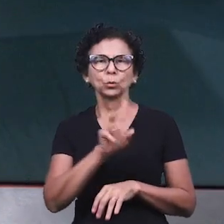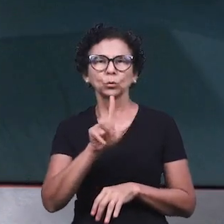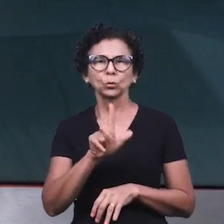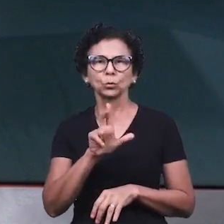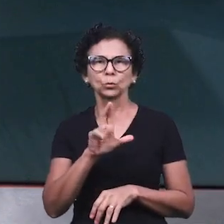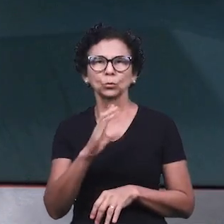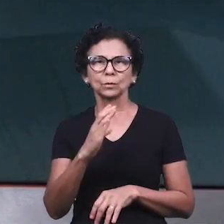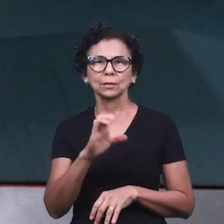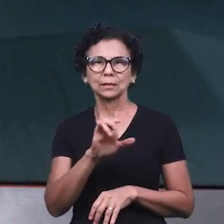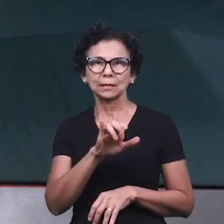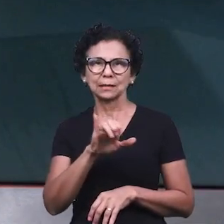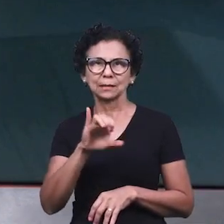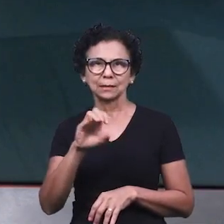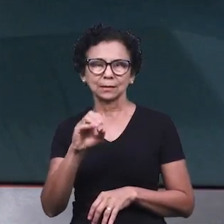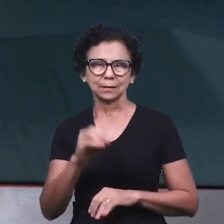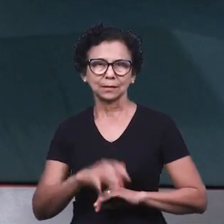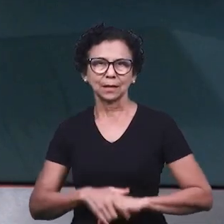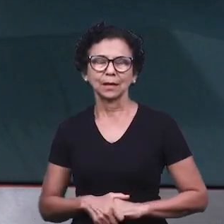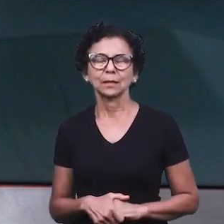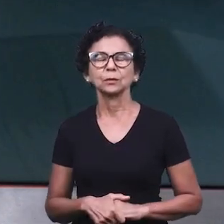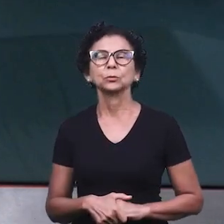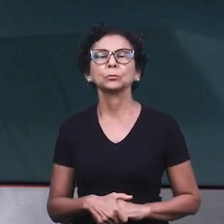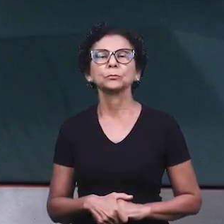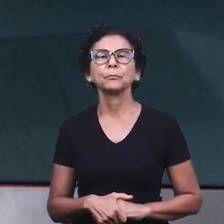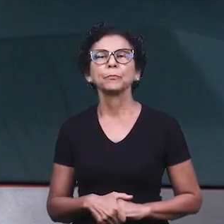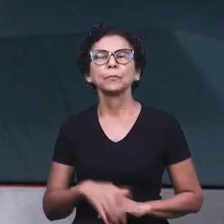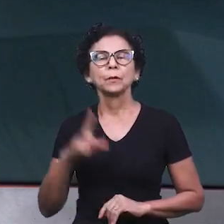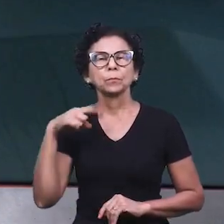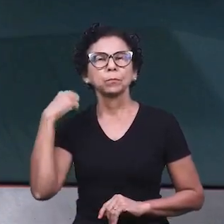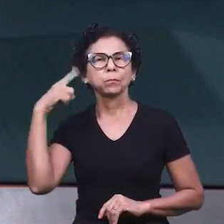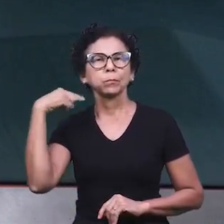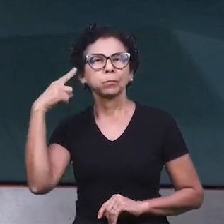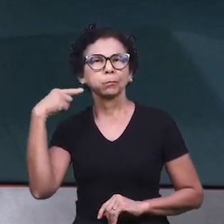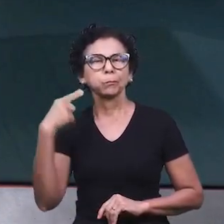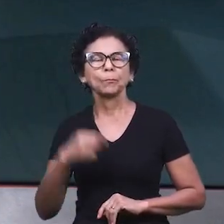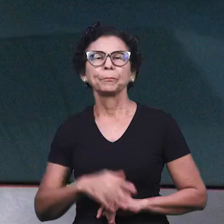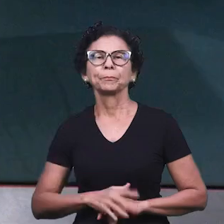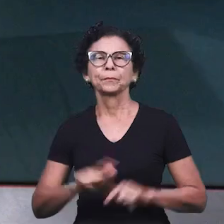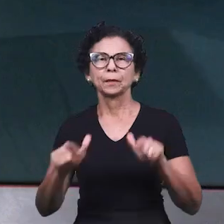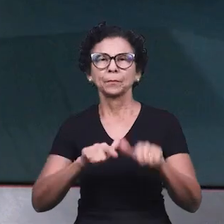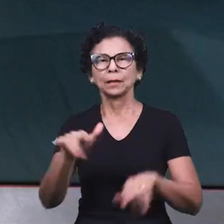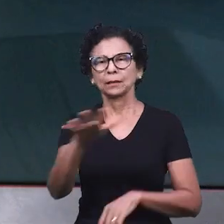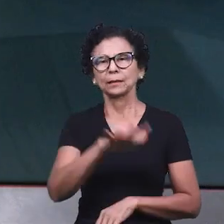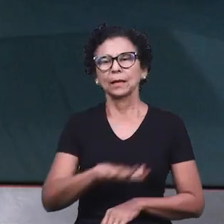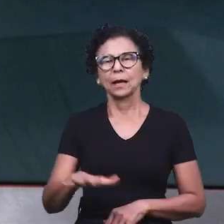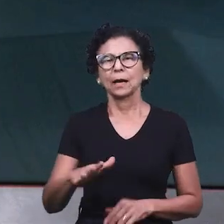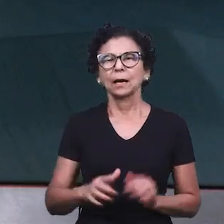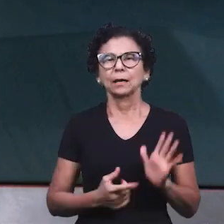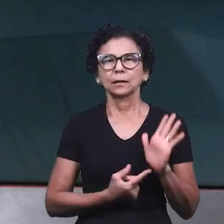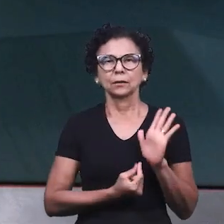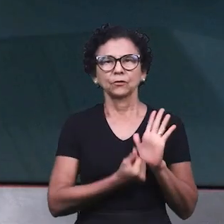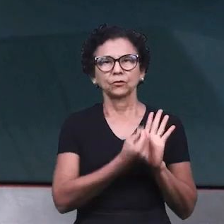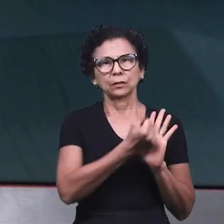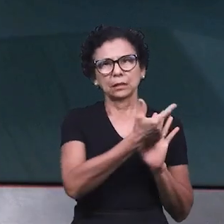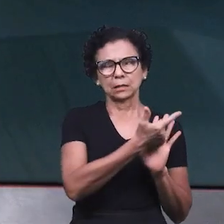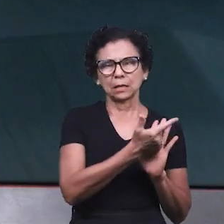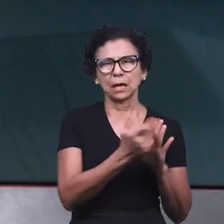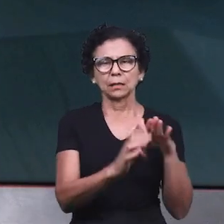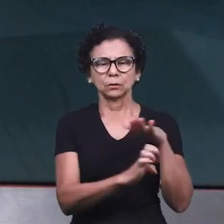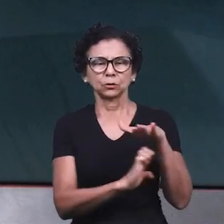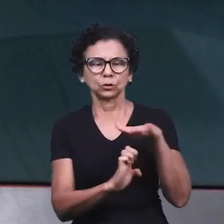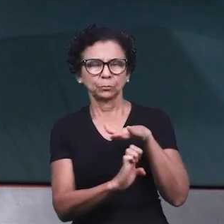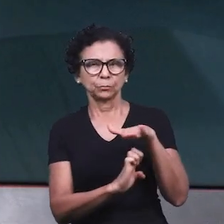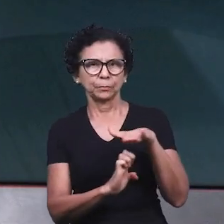doutor Lucélio Batista, é um advogado que atua no mercado